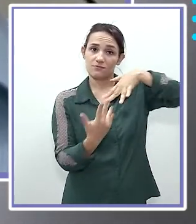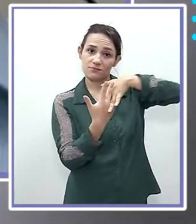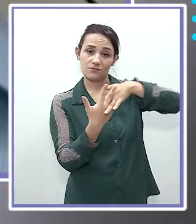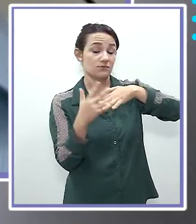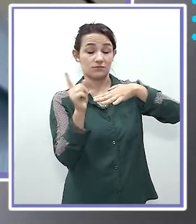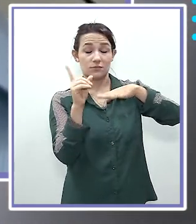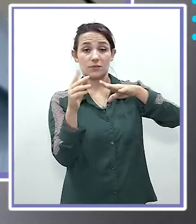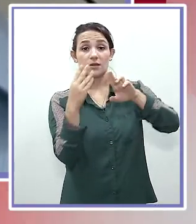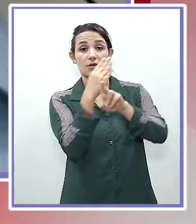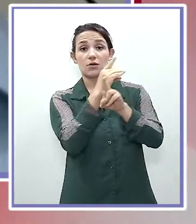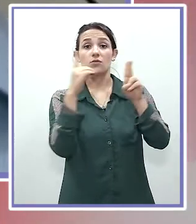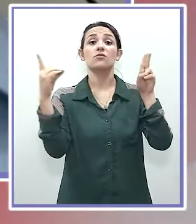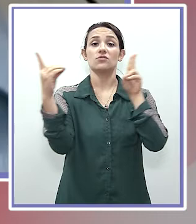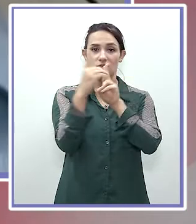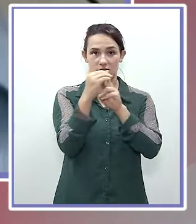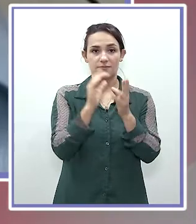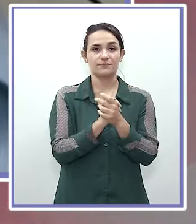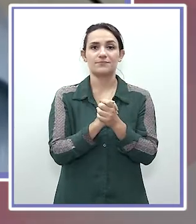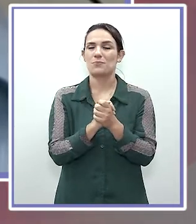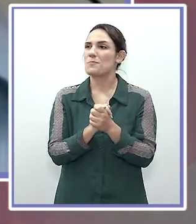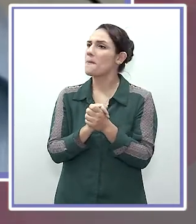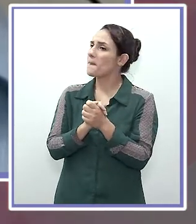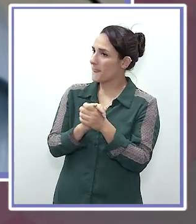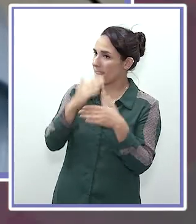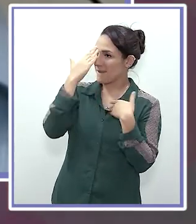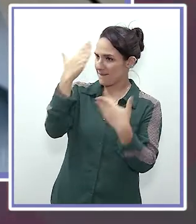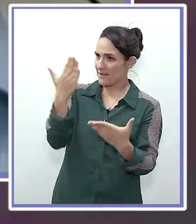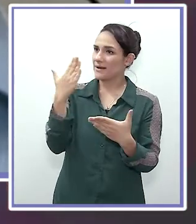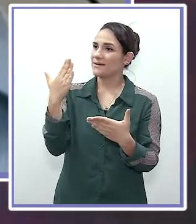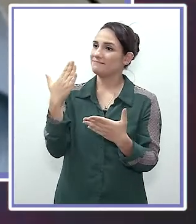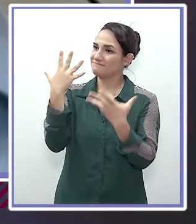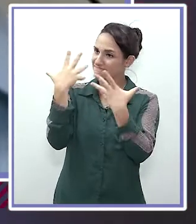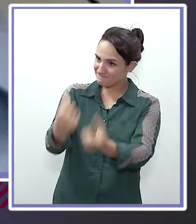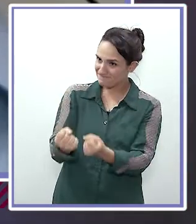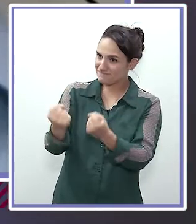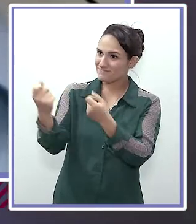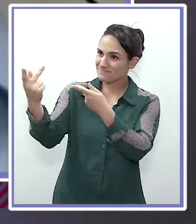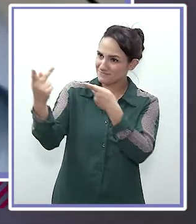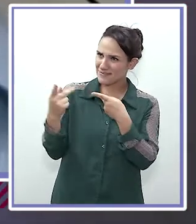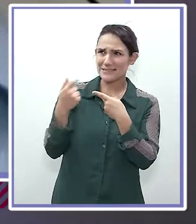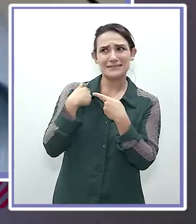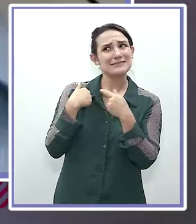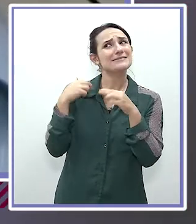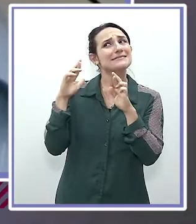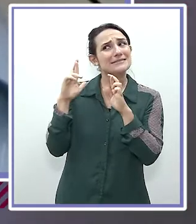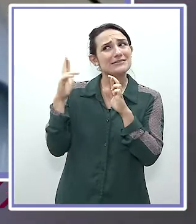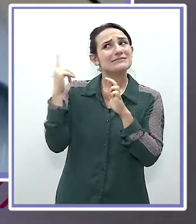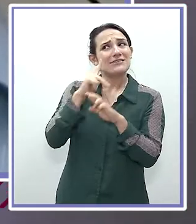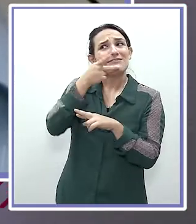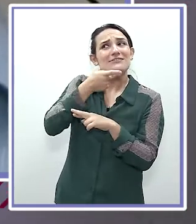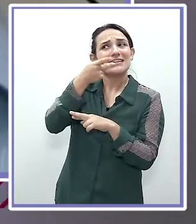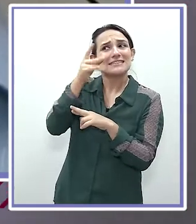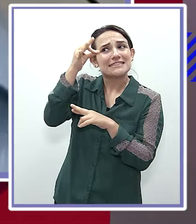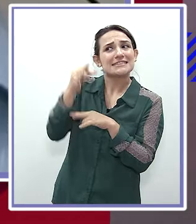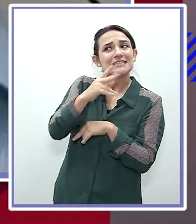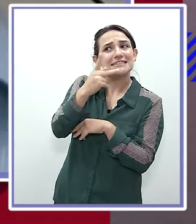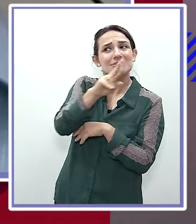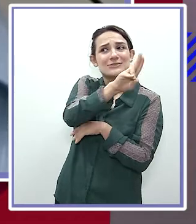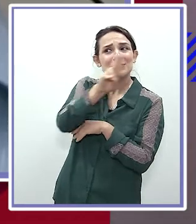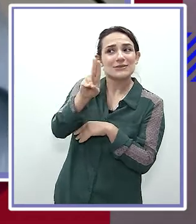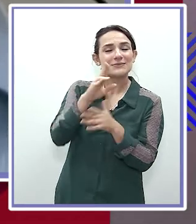Federal da Grande Dourados. Professor, muito obrigado por ter aceito o nosso convite, espero ter pronunciado corretamente o nome do